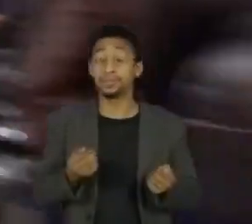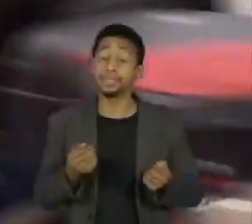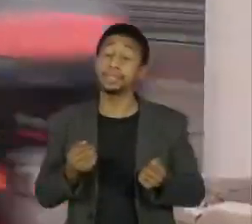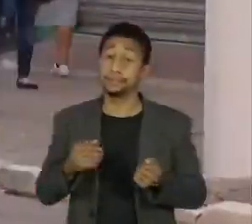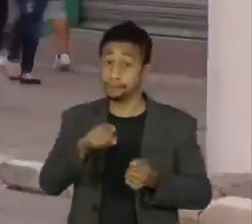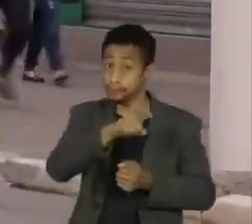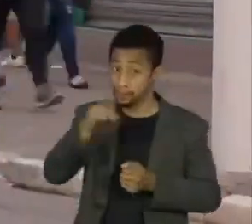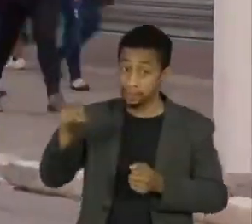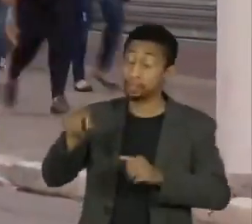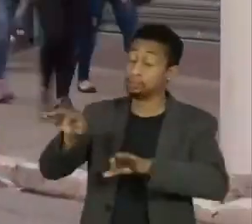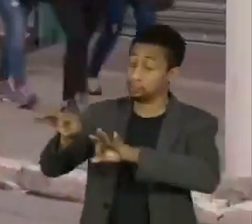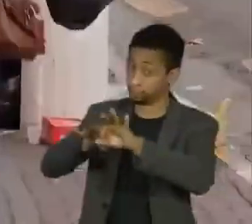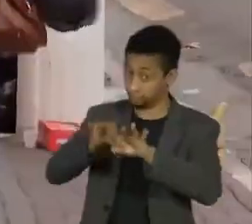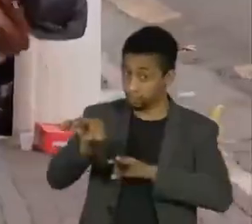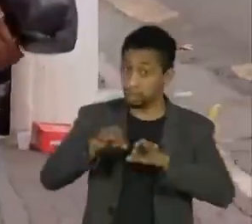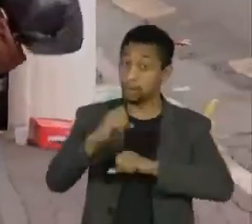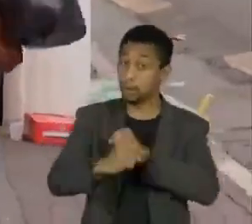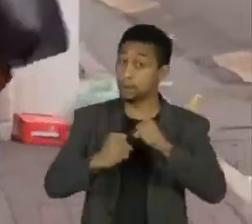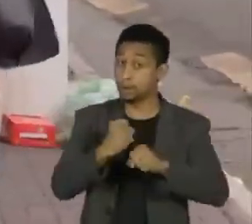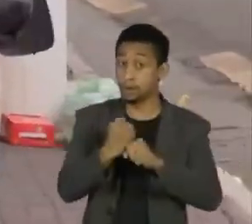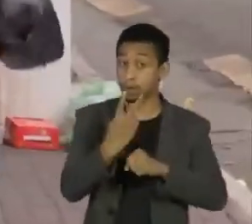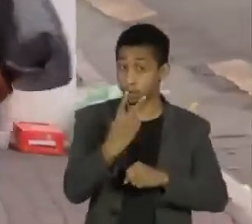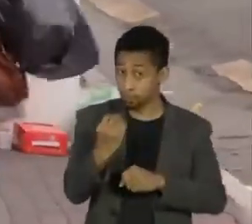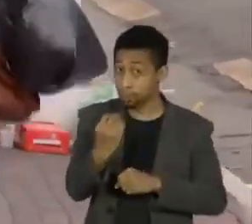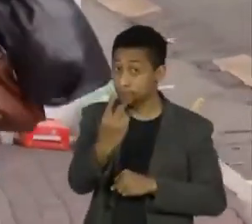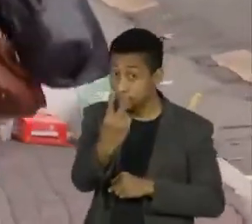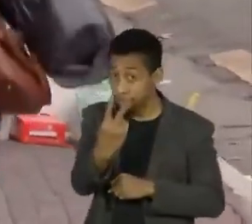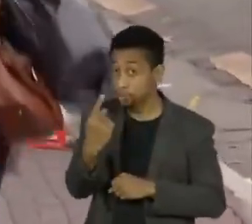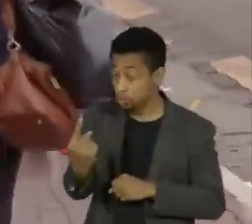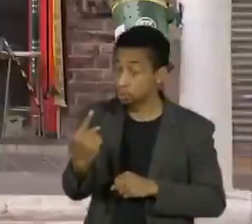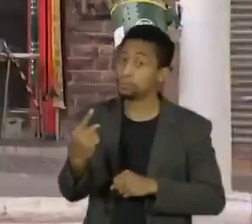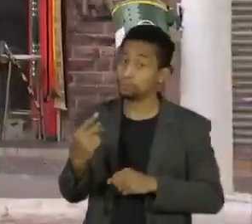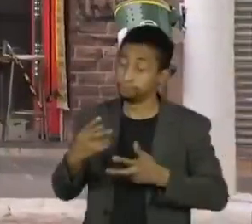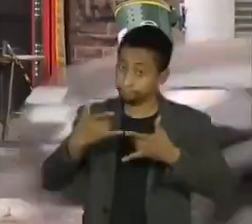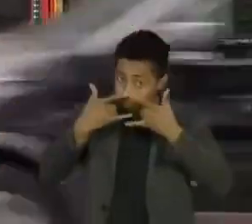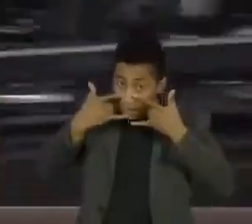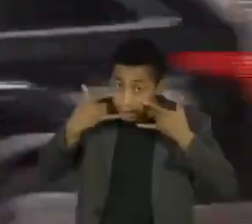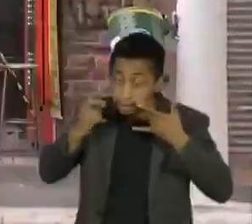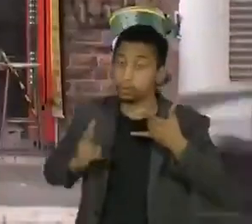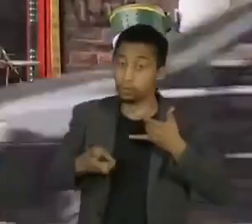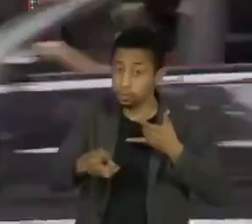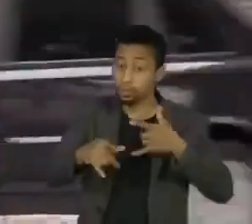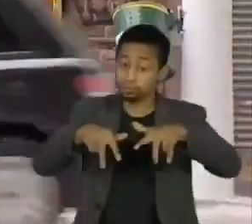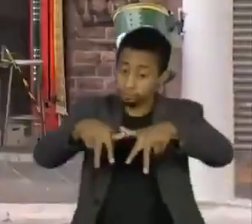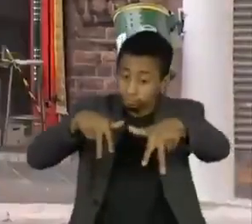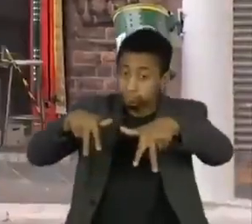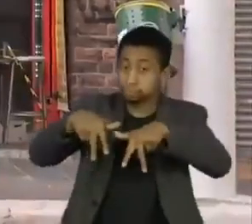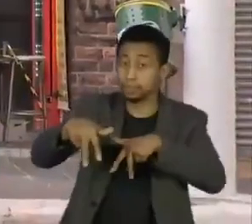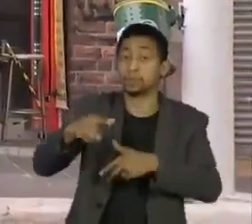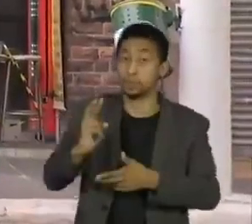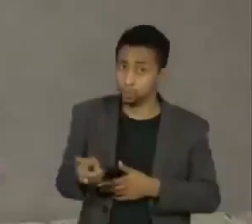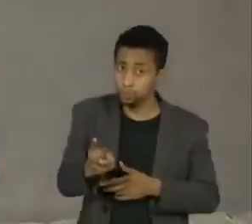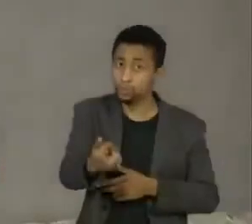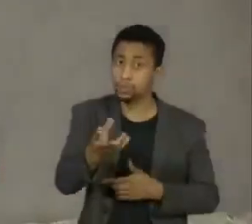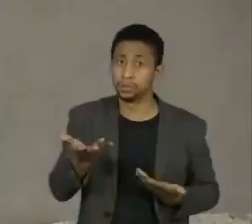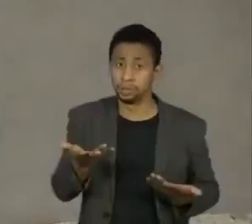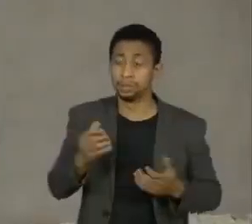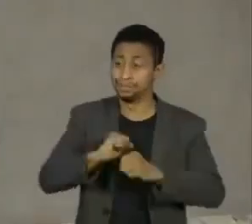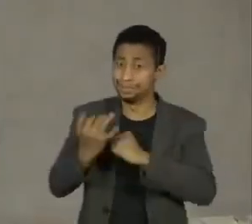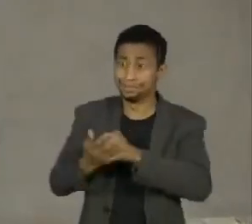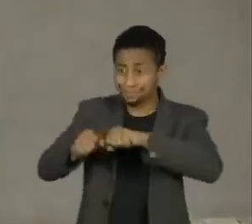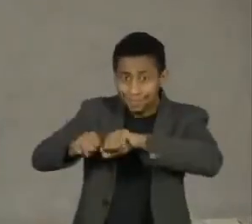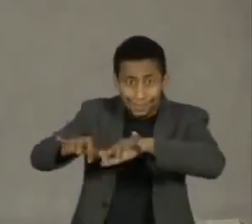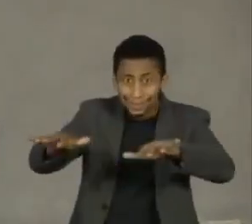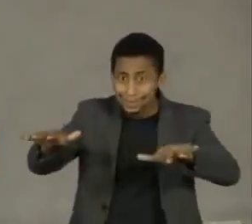se preparar, porque 2021 também deverá ser de máscara e distanciamento social. Enquanto a pandemia não